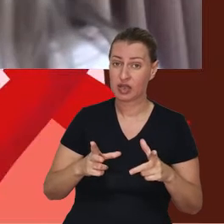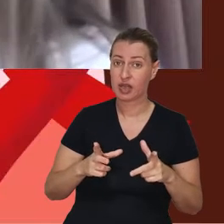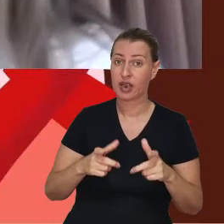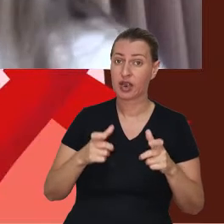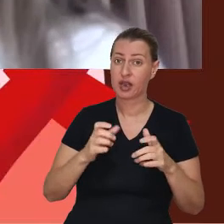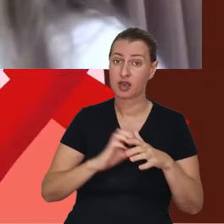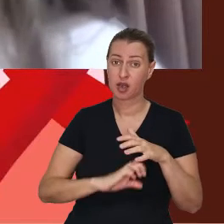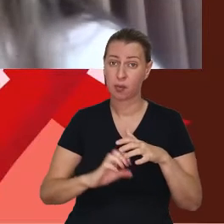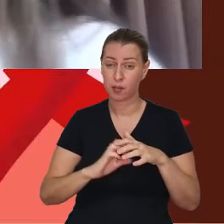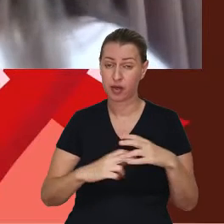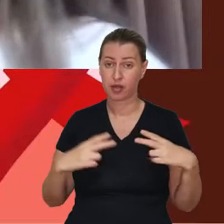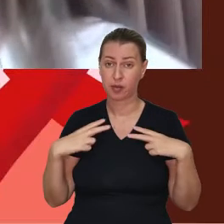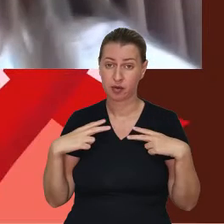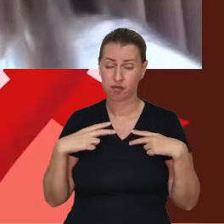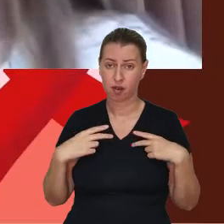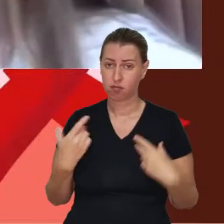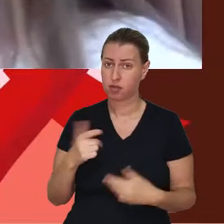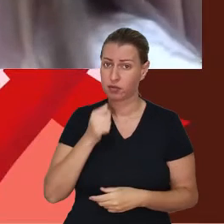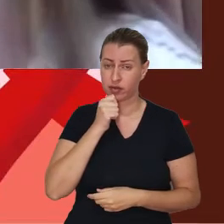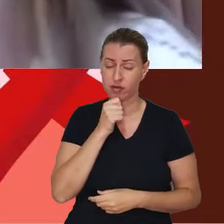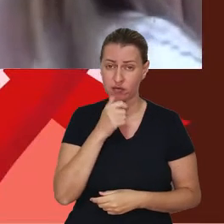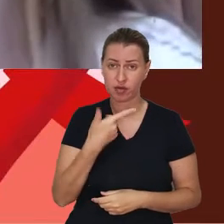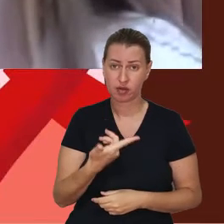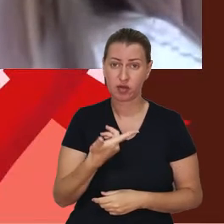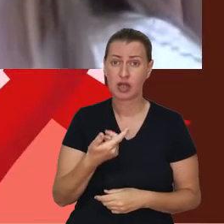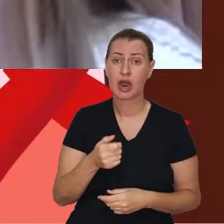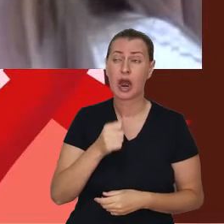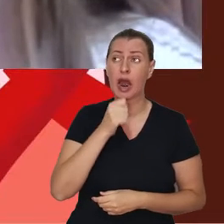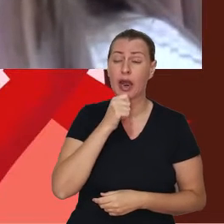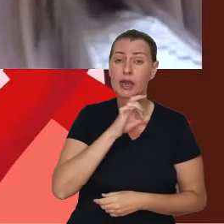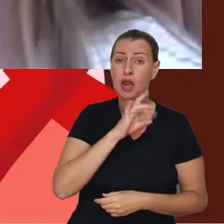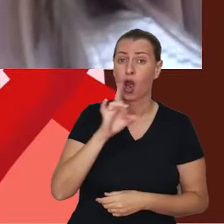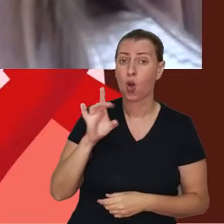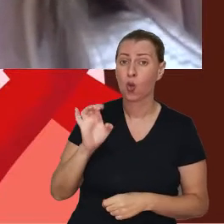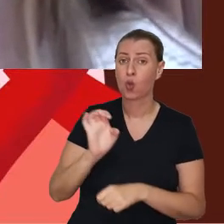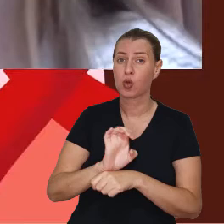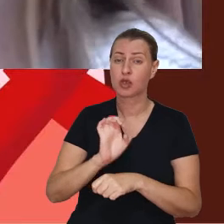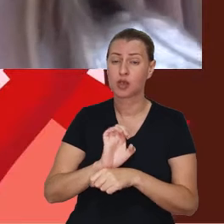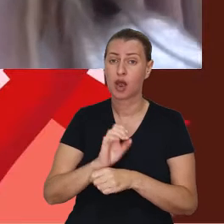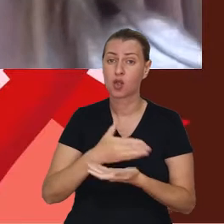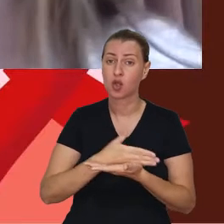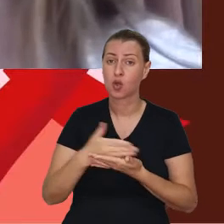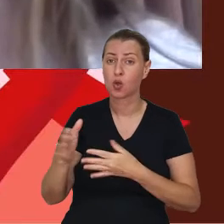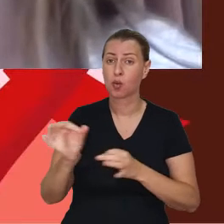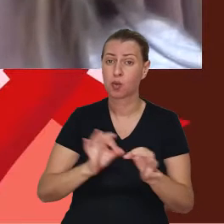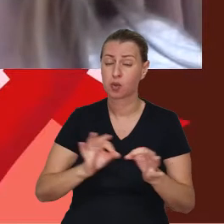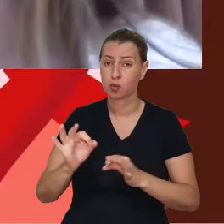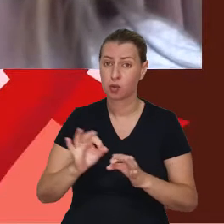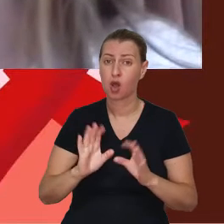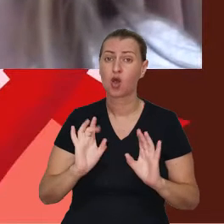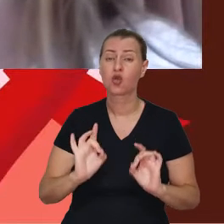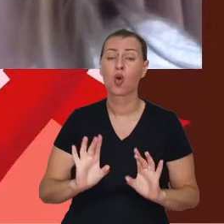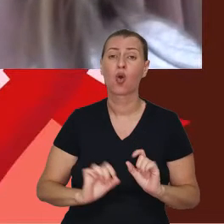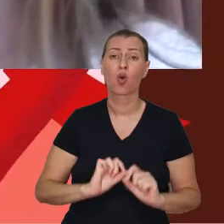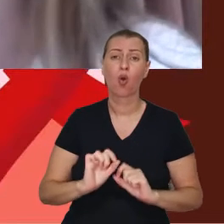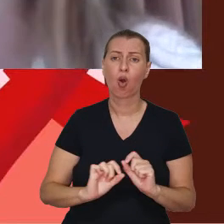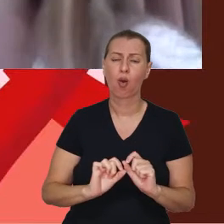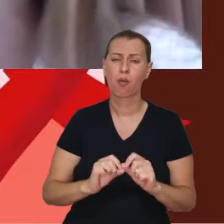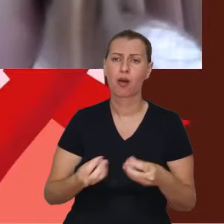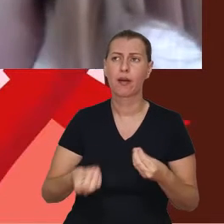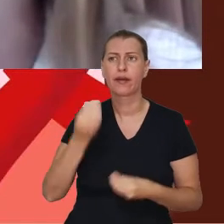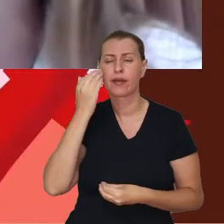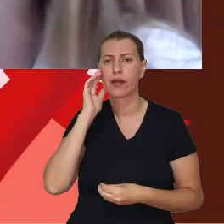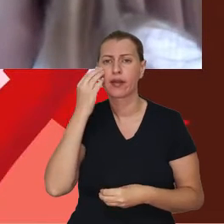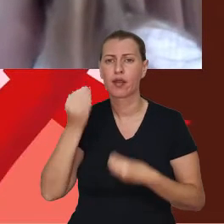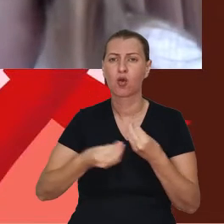perdão. Isso, alguns estados, isso é um projeto piloto, a gente acredita que é mais para uma organização logística mesmo, para entender qual vai ser a